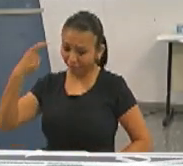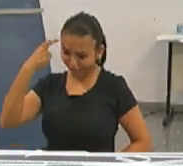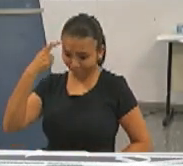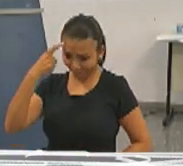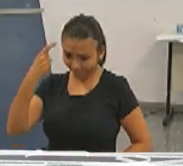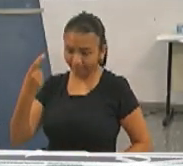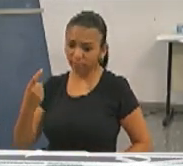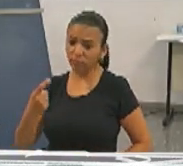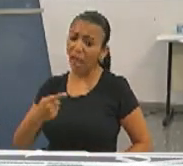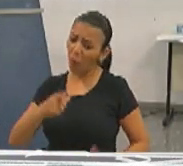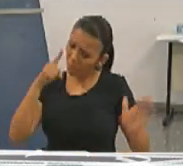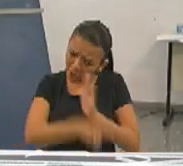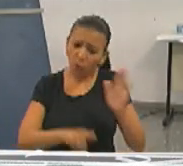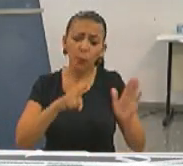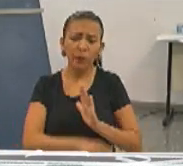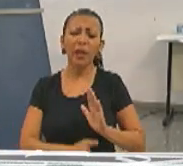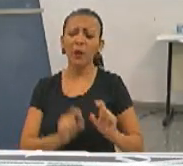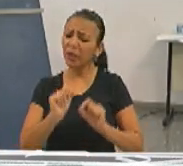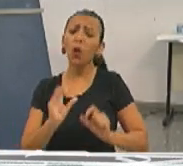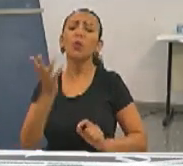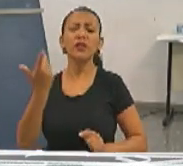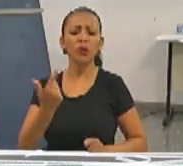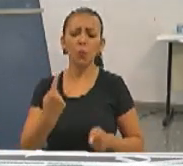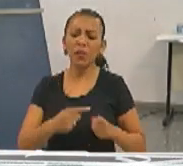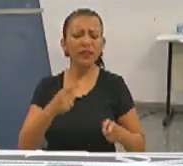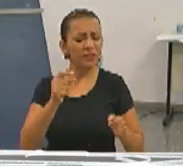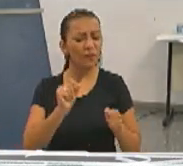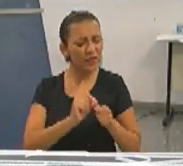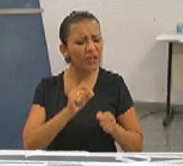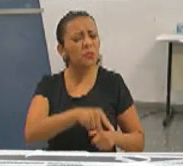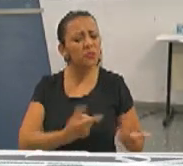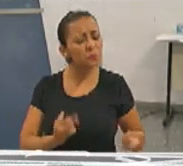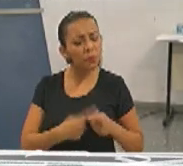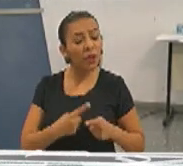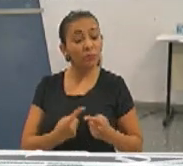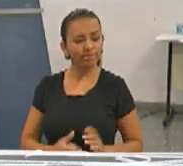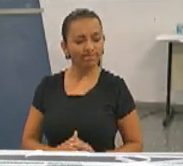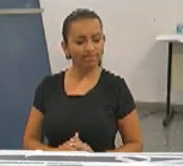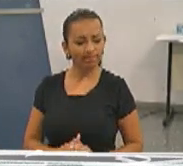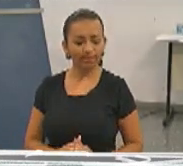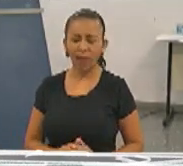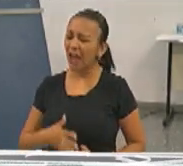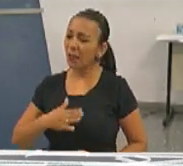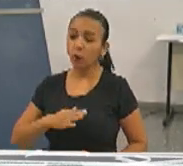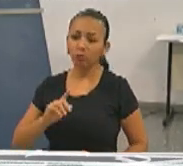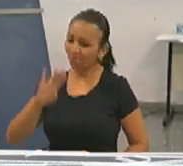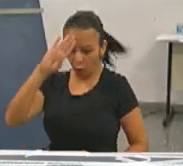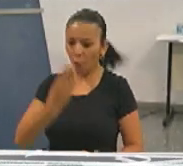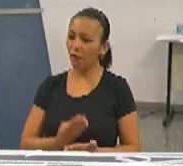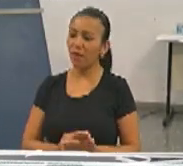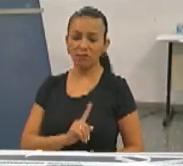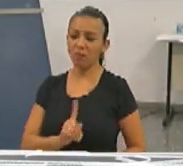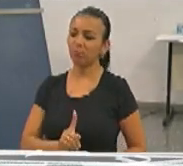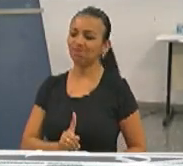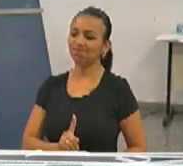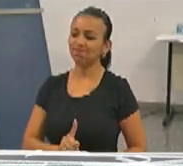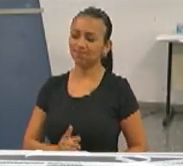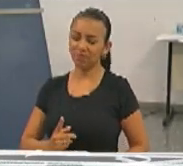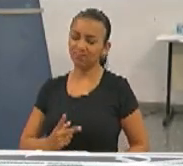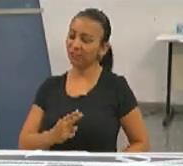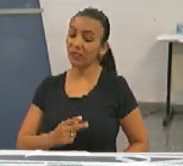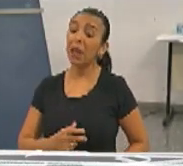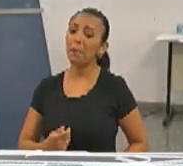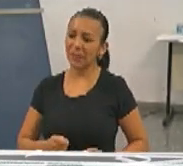eu confrontei ele, porque perguntei por que ele estava fazendo aquilo e quebrou a confiança. Porque este é um cargo de